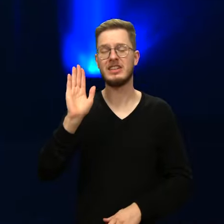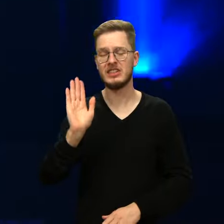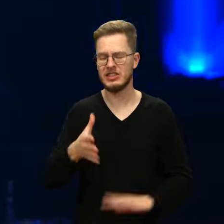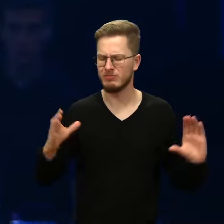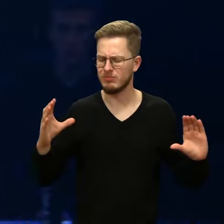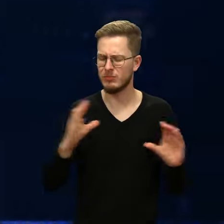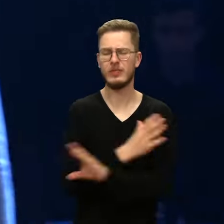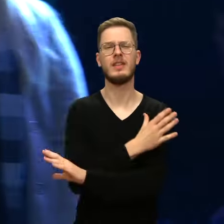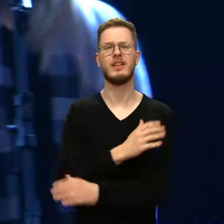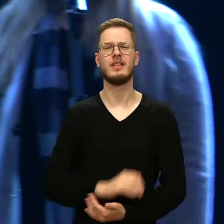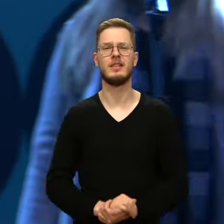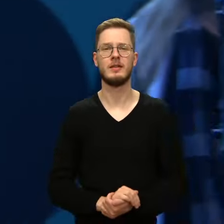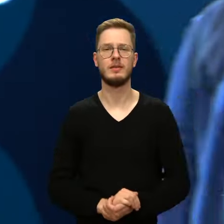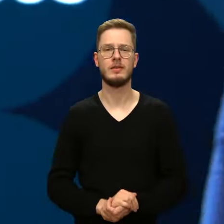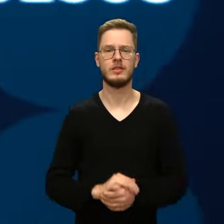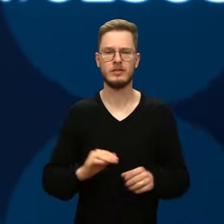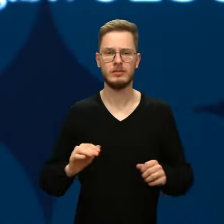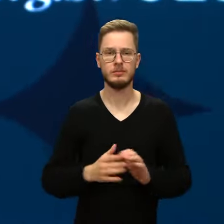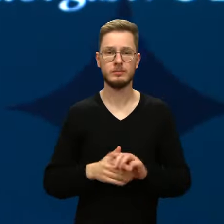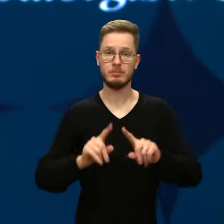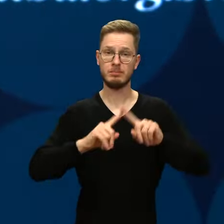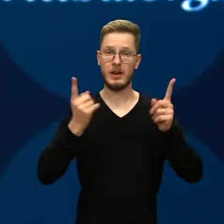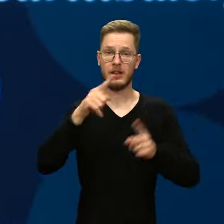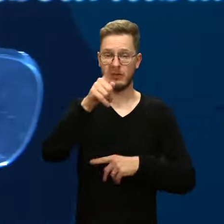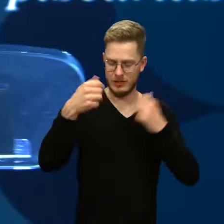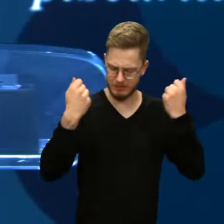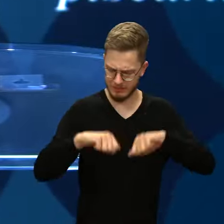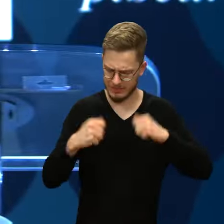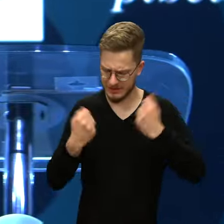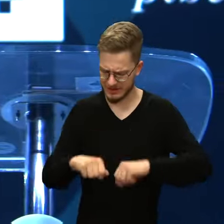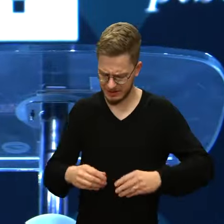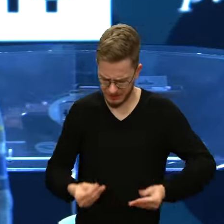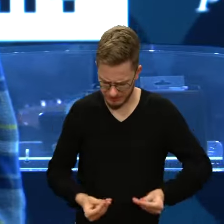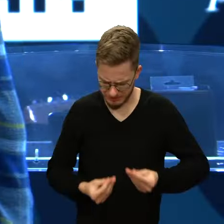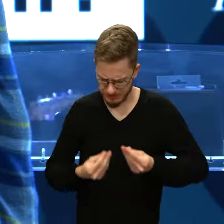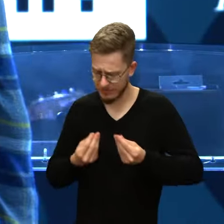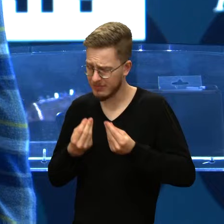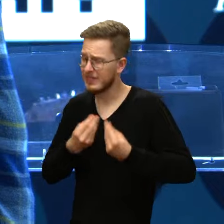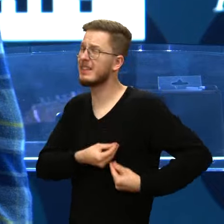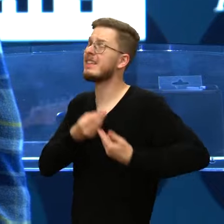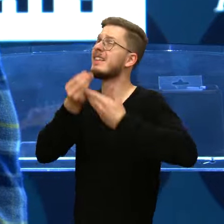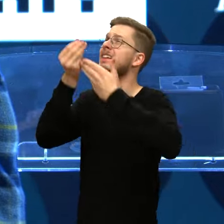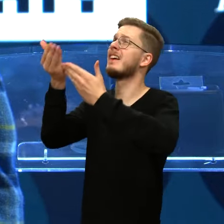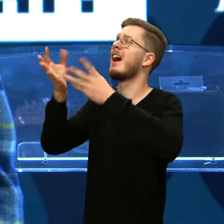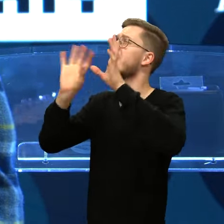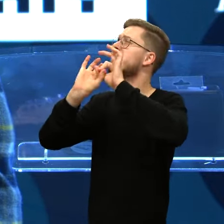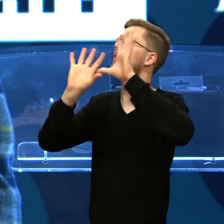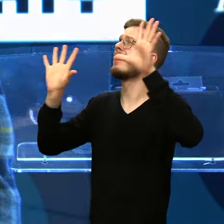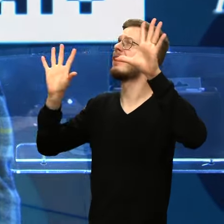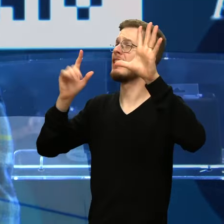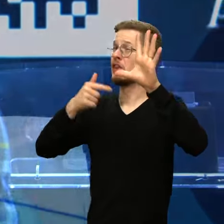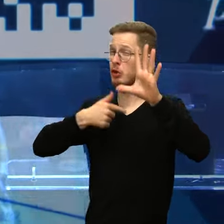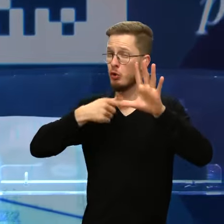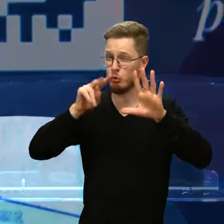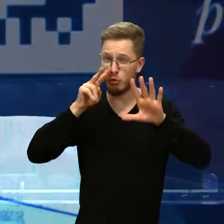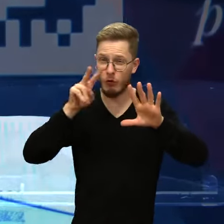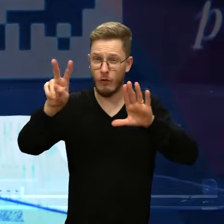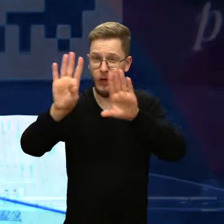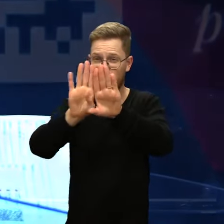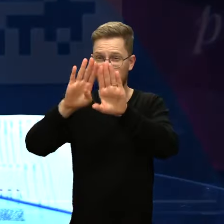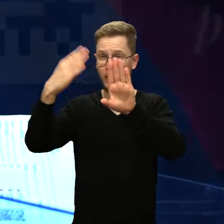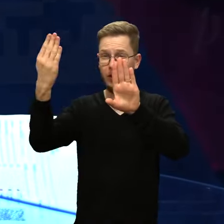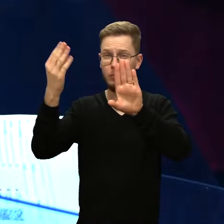só que para isso você precisa se entregar e dizer: Senhor, eu estou vendo essa porta aberta e eu vou entrar. E